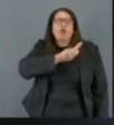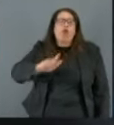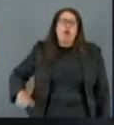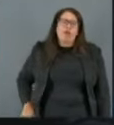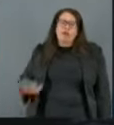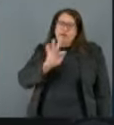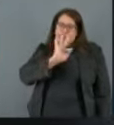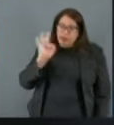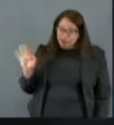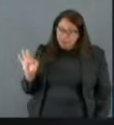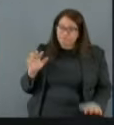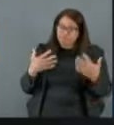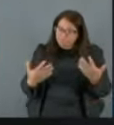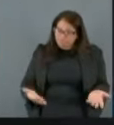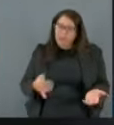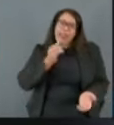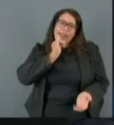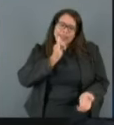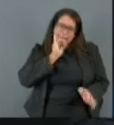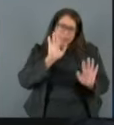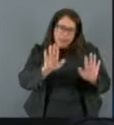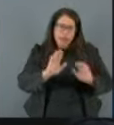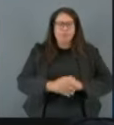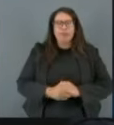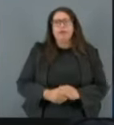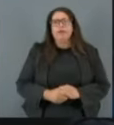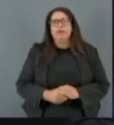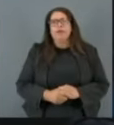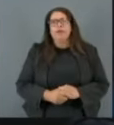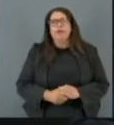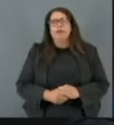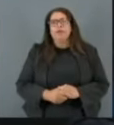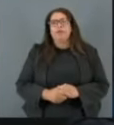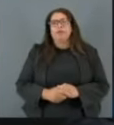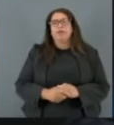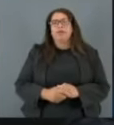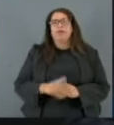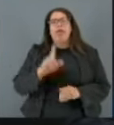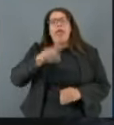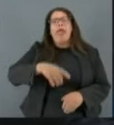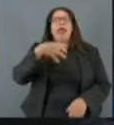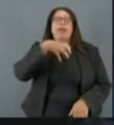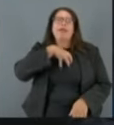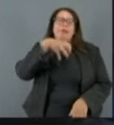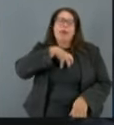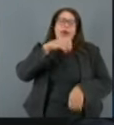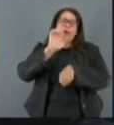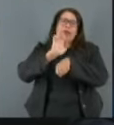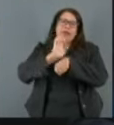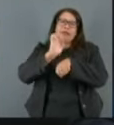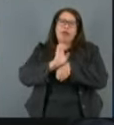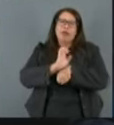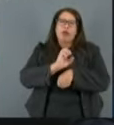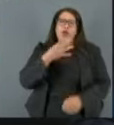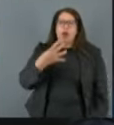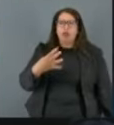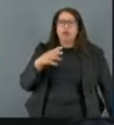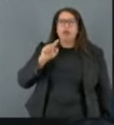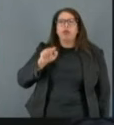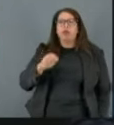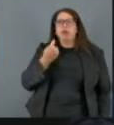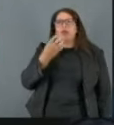mas enfim, o exemplo mais notório acabou sendo da Bahia, infelizmente,